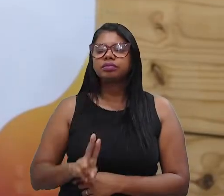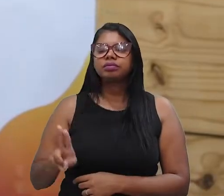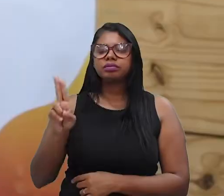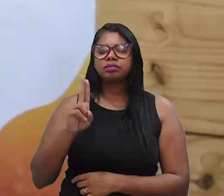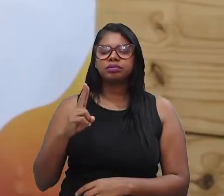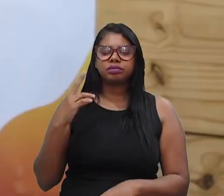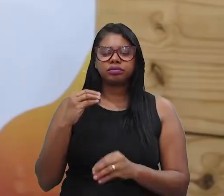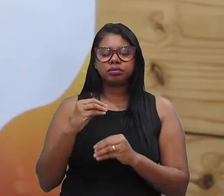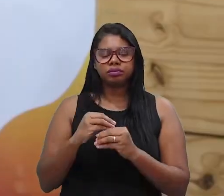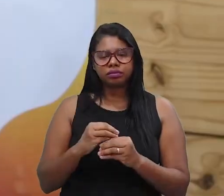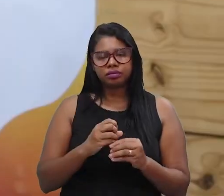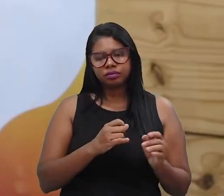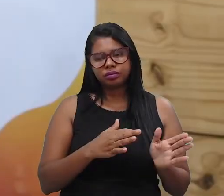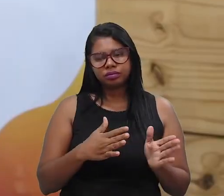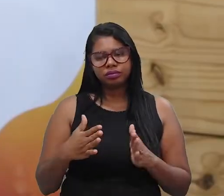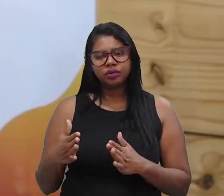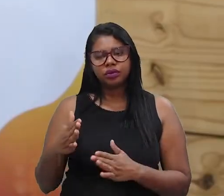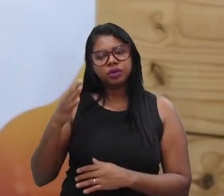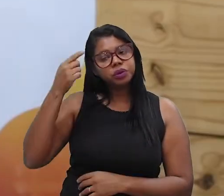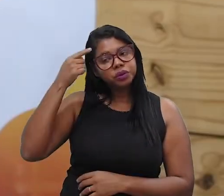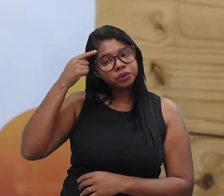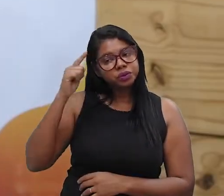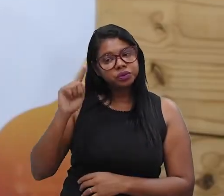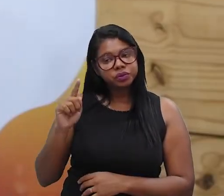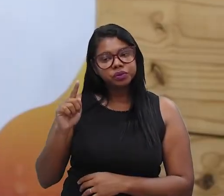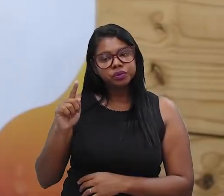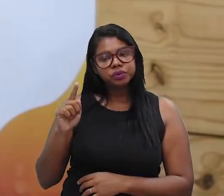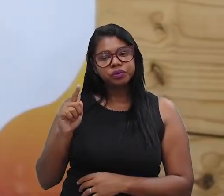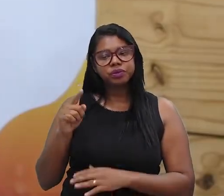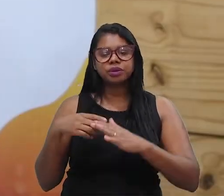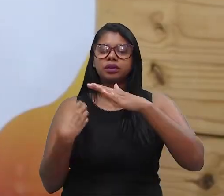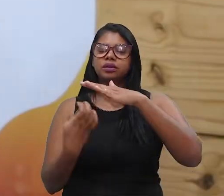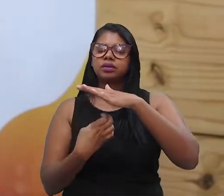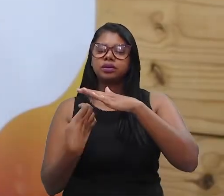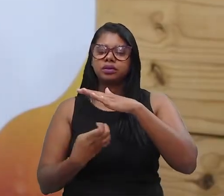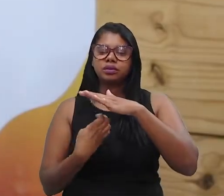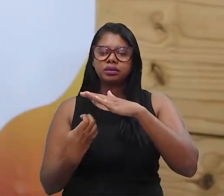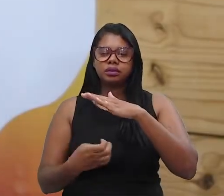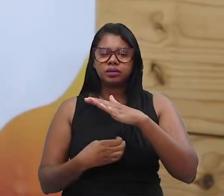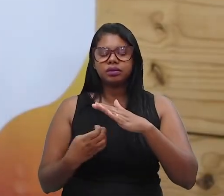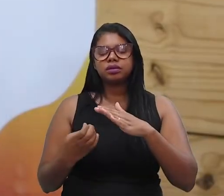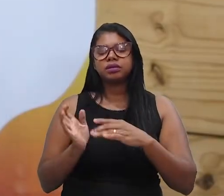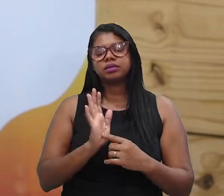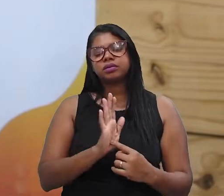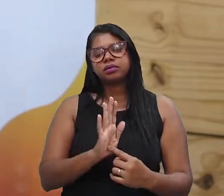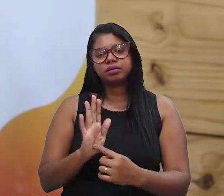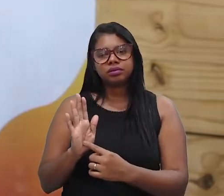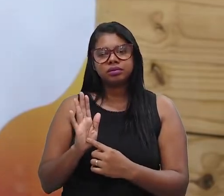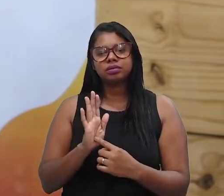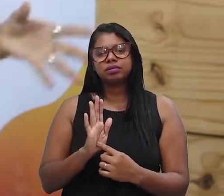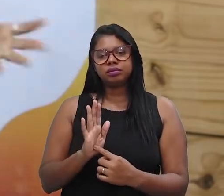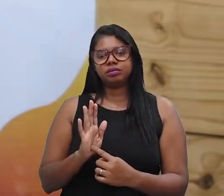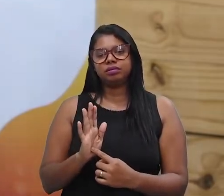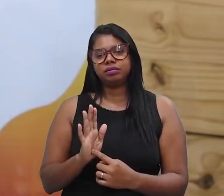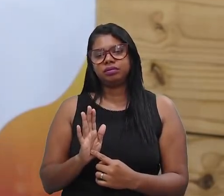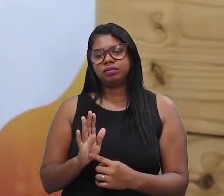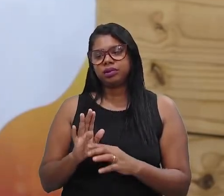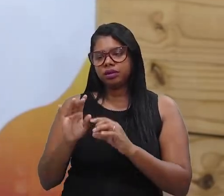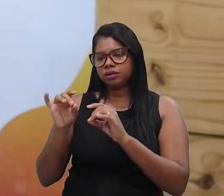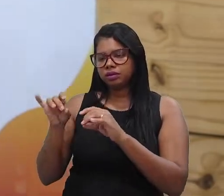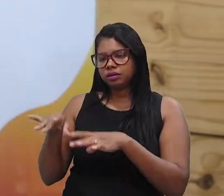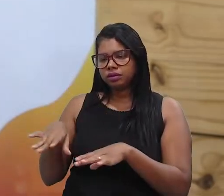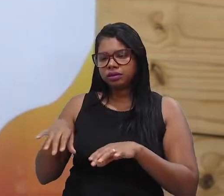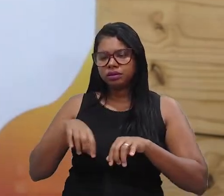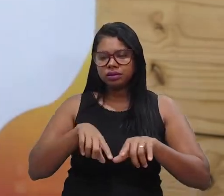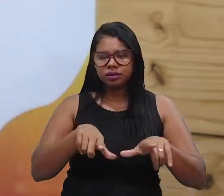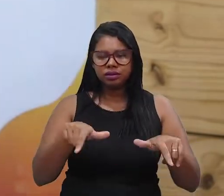utilizadas durante o dia da sua empresa e coloca essas águas para descarga, para